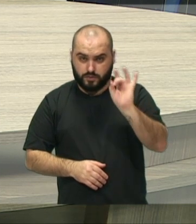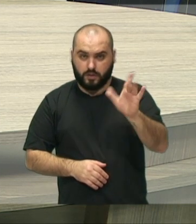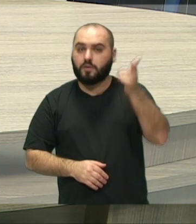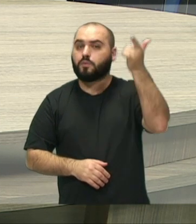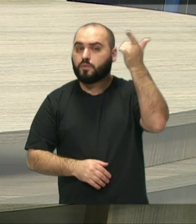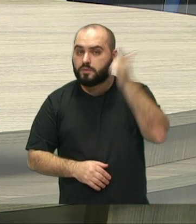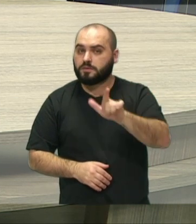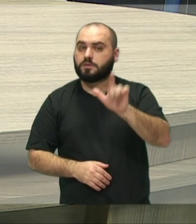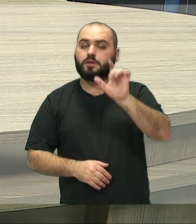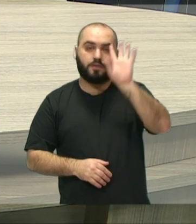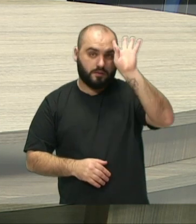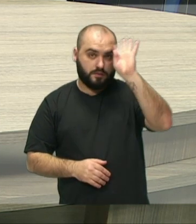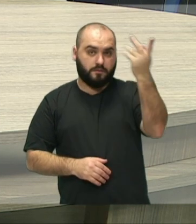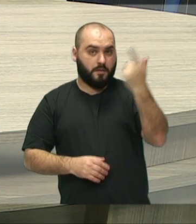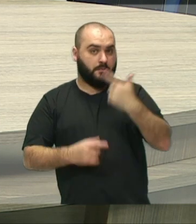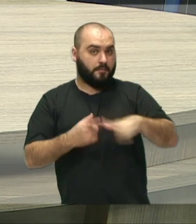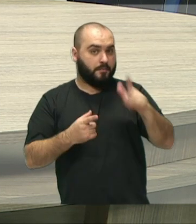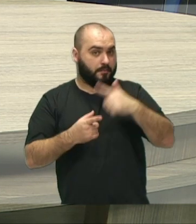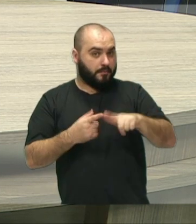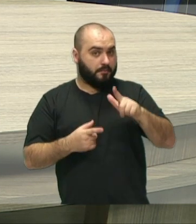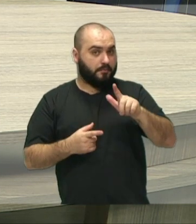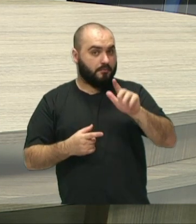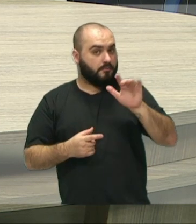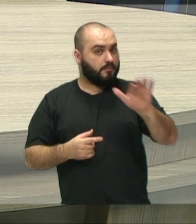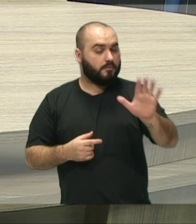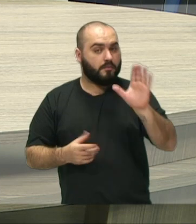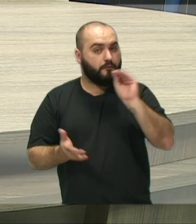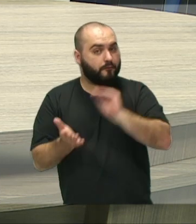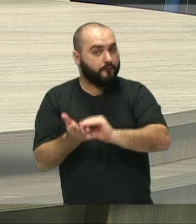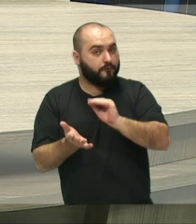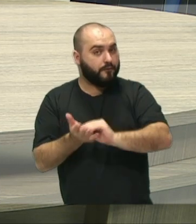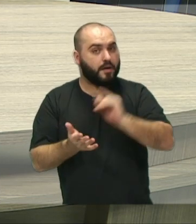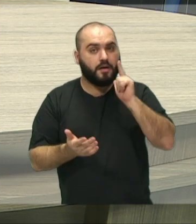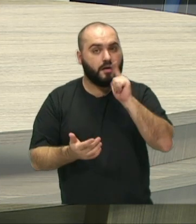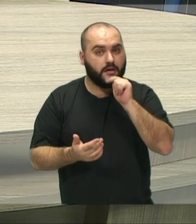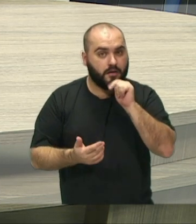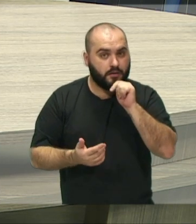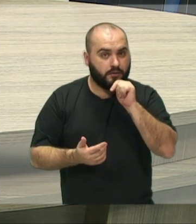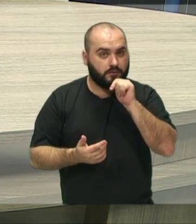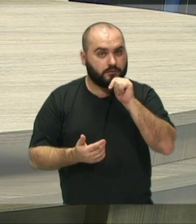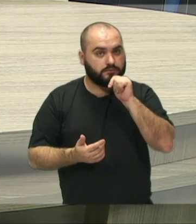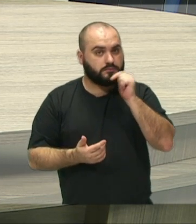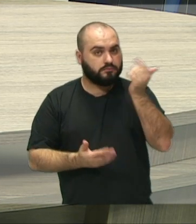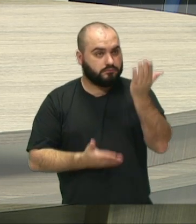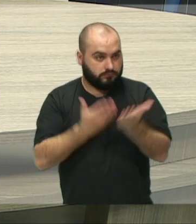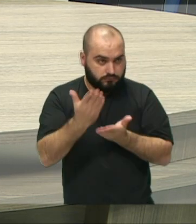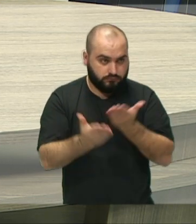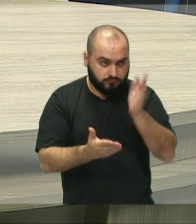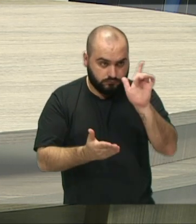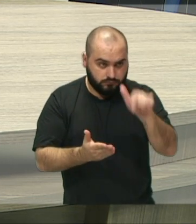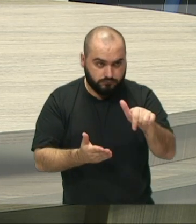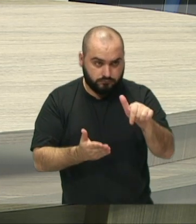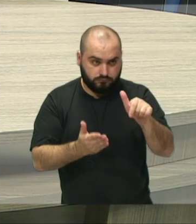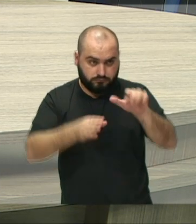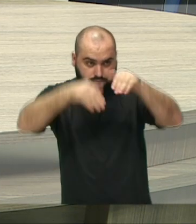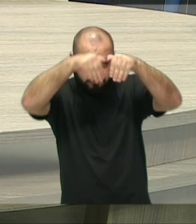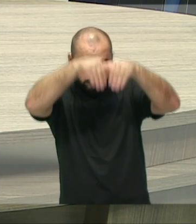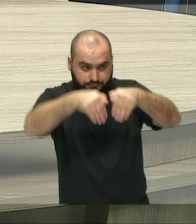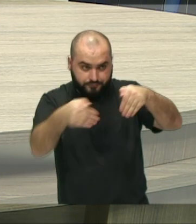os problemas que foram causados pela falta da distribuição e do tratamento da água em função do rompimento da